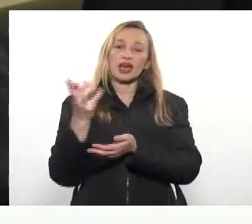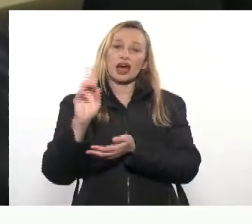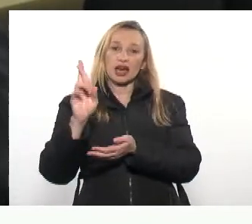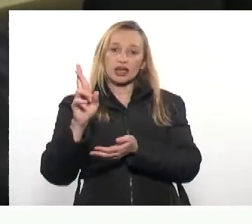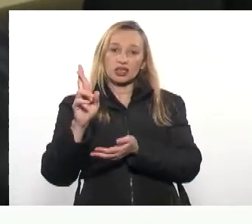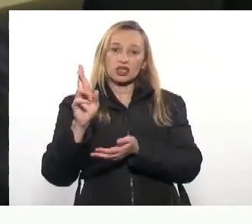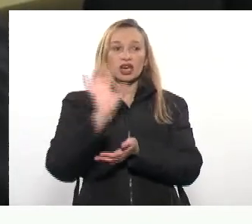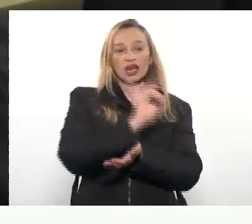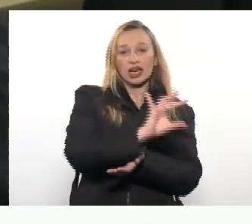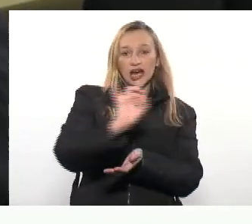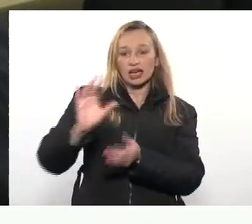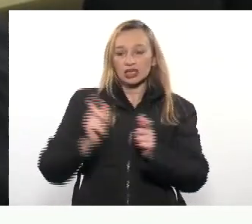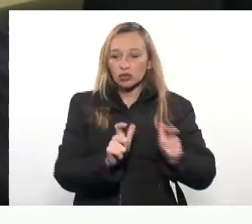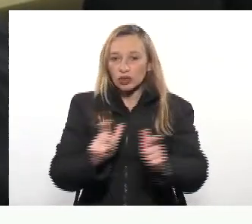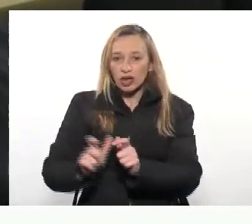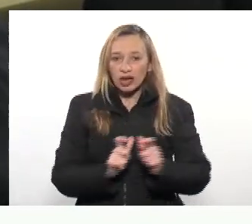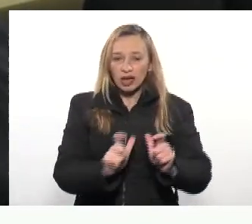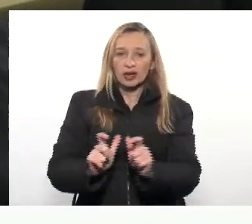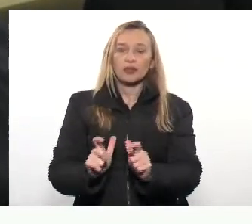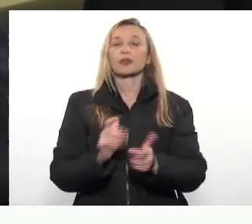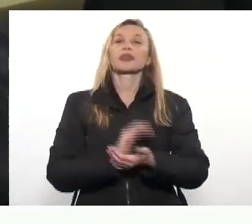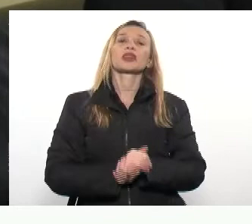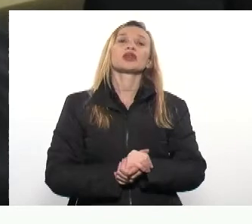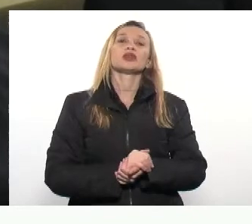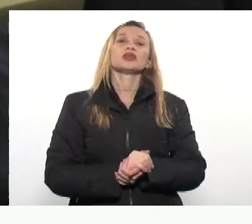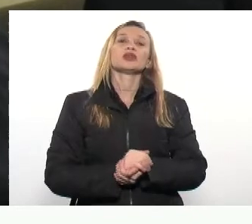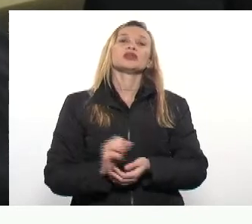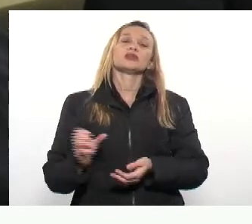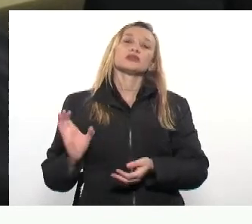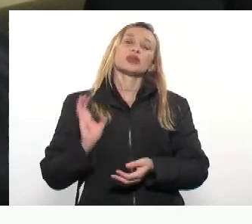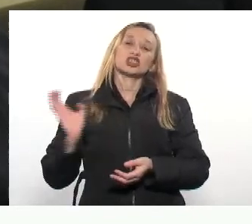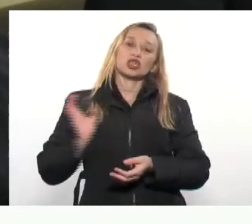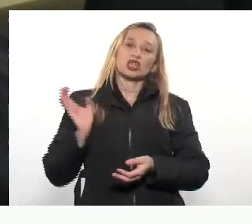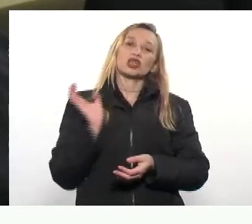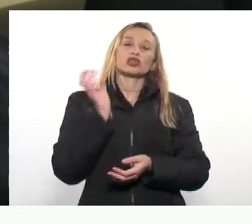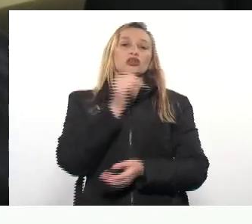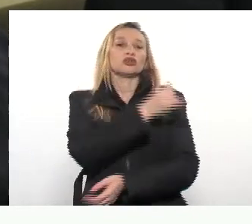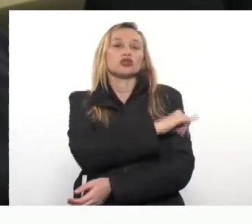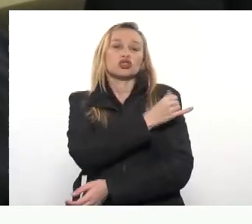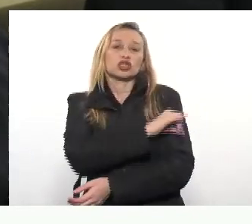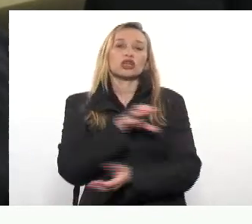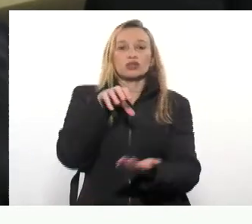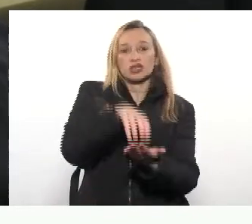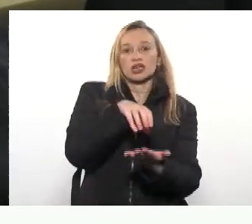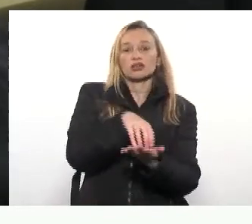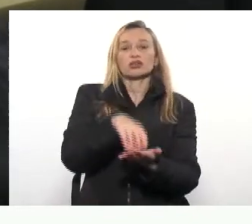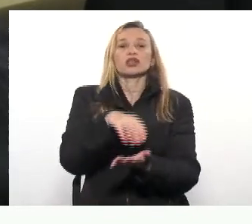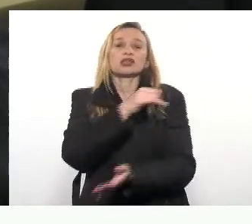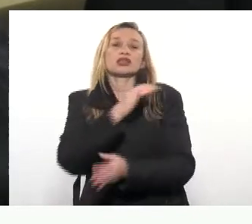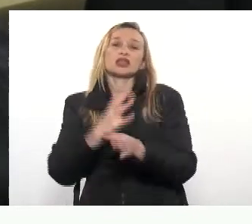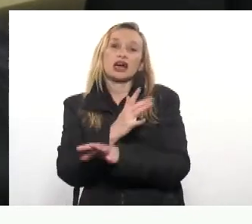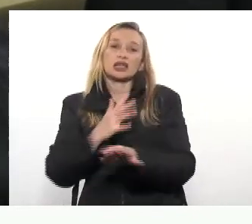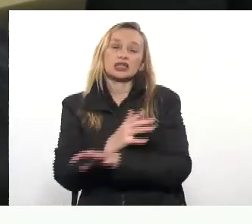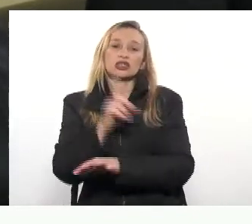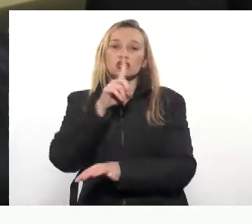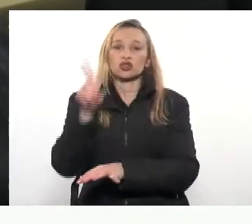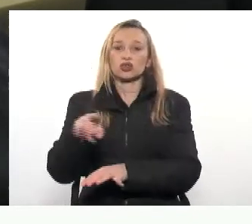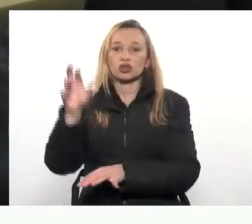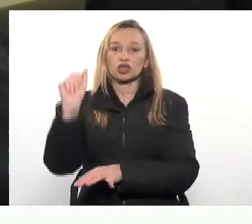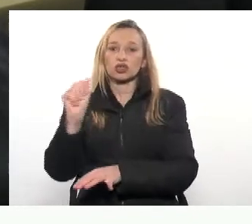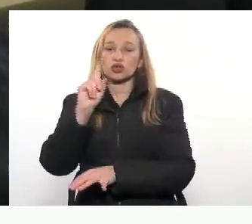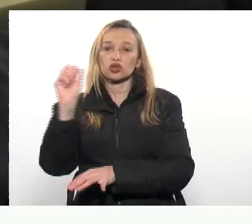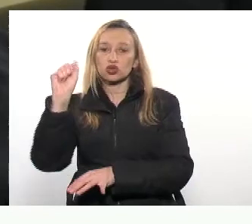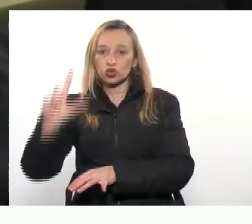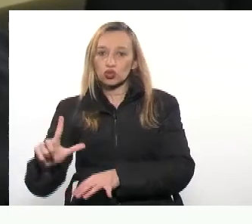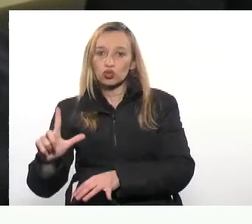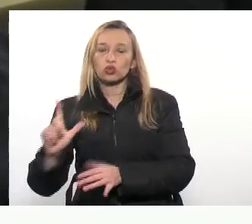cada região, parte da região mais rica do Rio de Janeiro, vamos colocar assim, sendo a cidade, Zona Sul, etc. Então, há uma